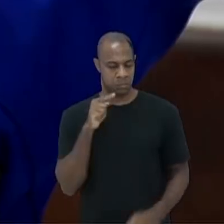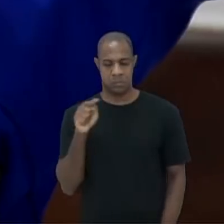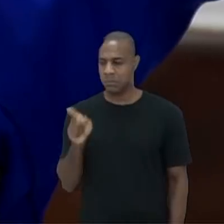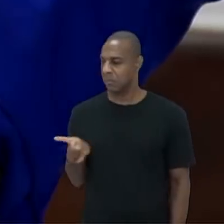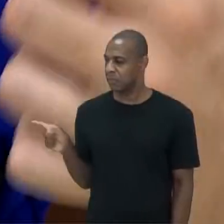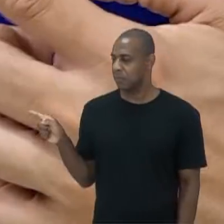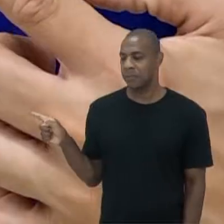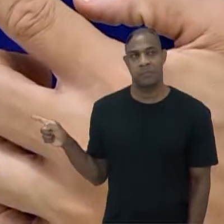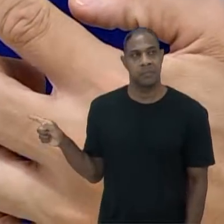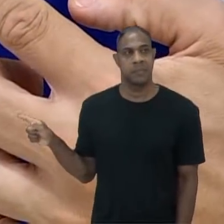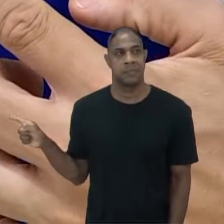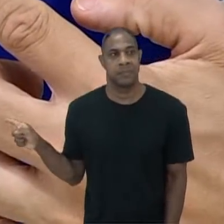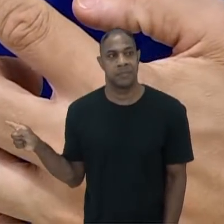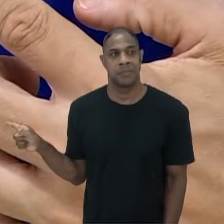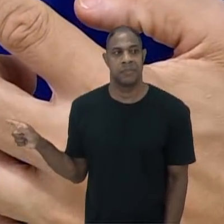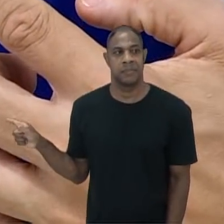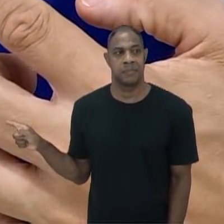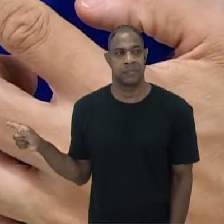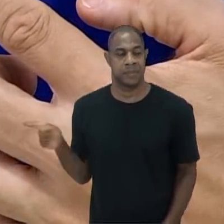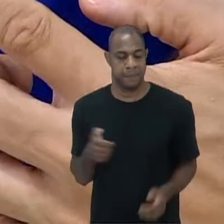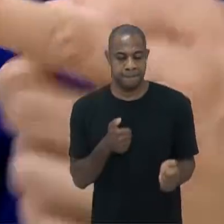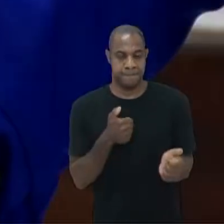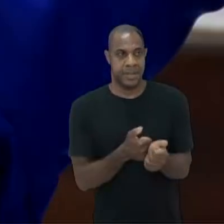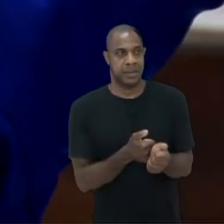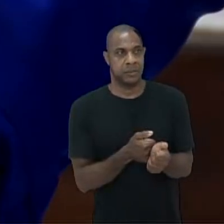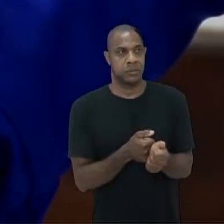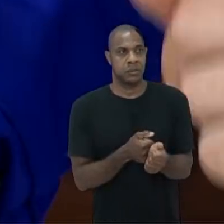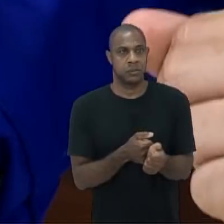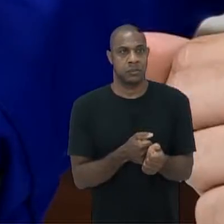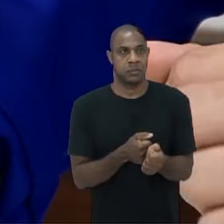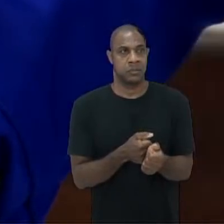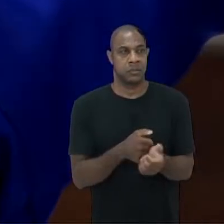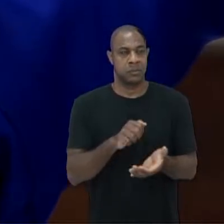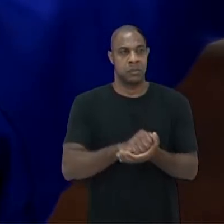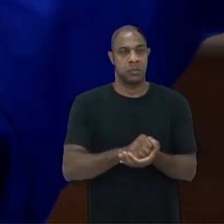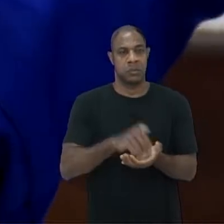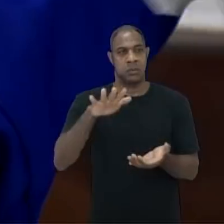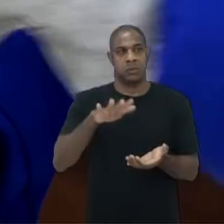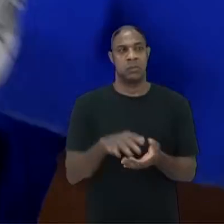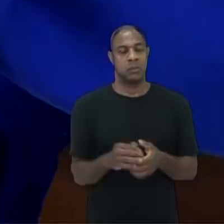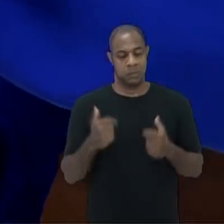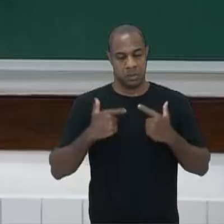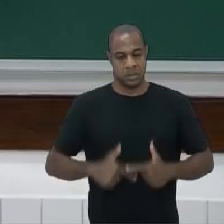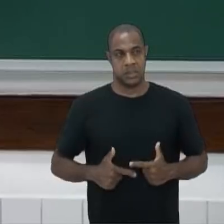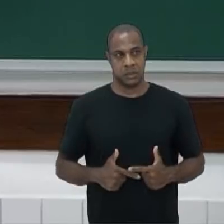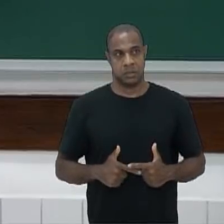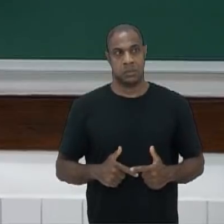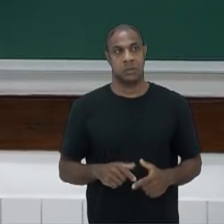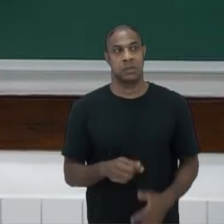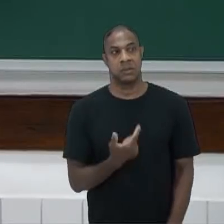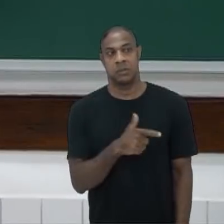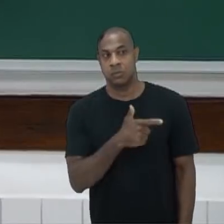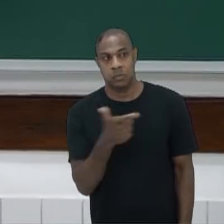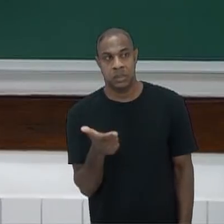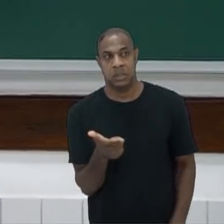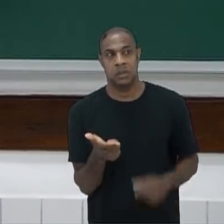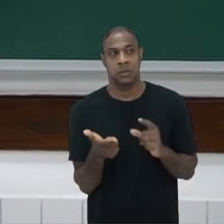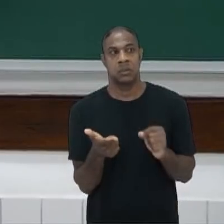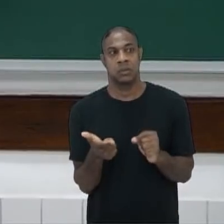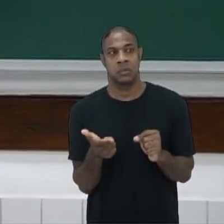ribossomo aderido, grudadinho nele, rugoso. Liso quando ele não